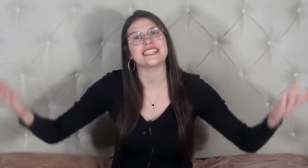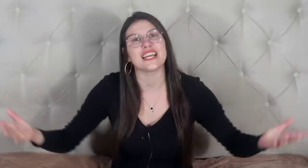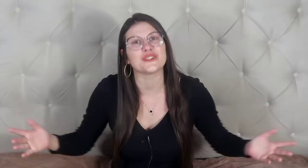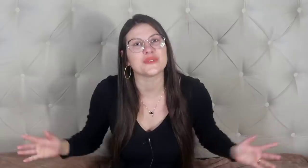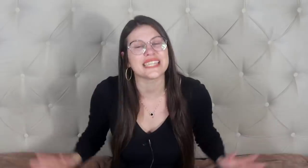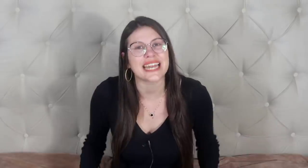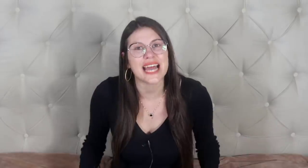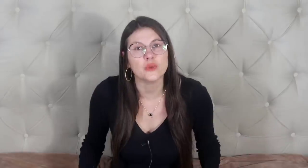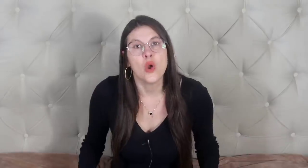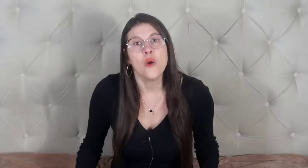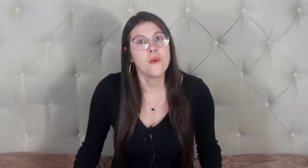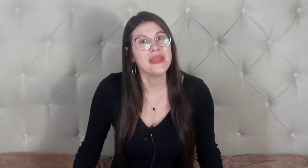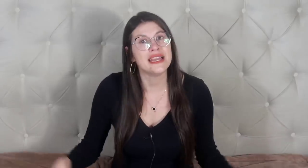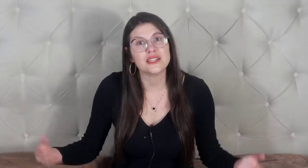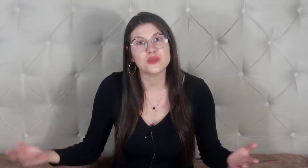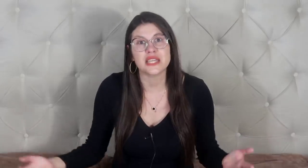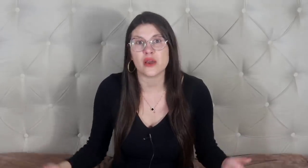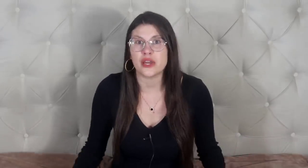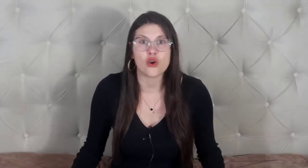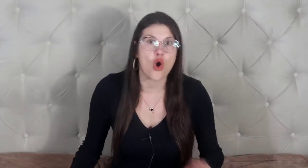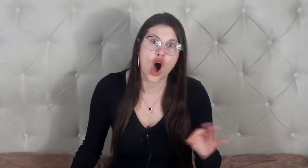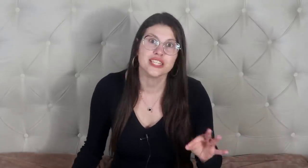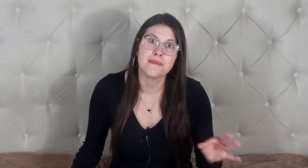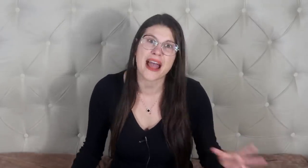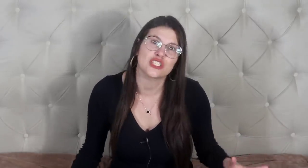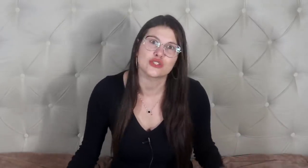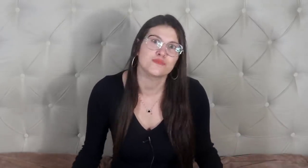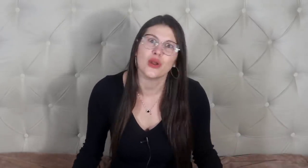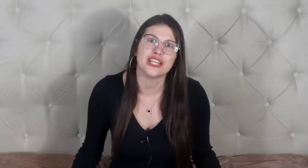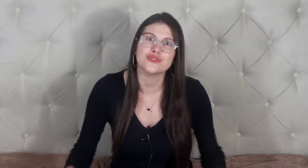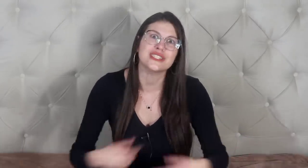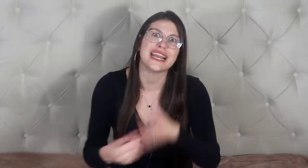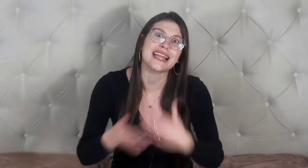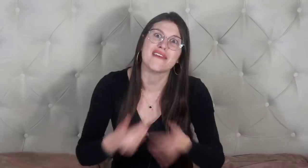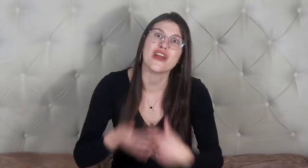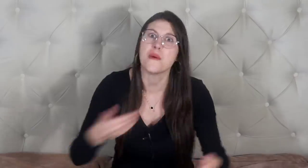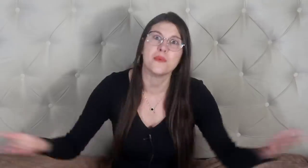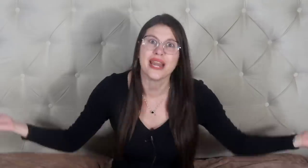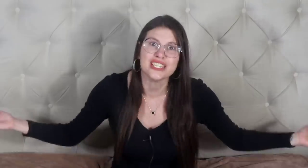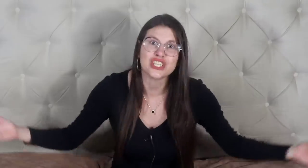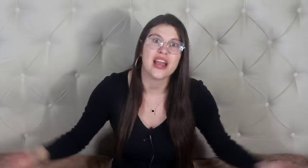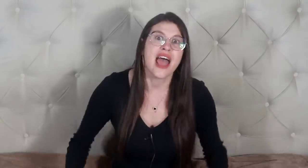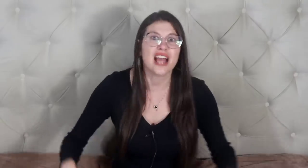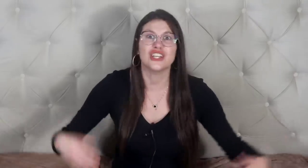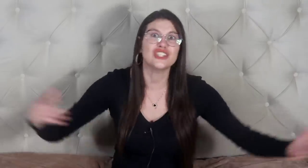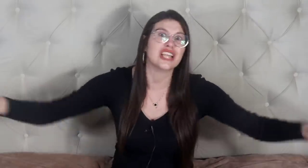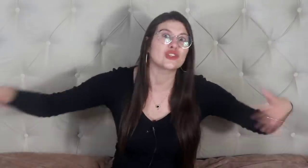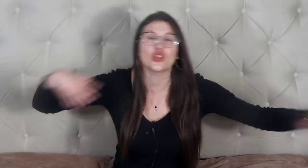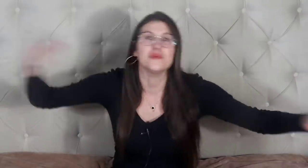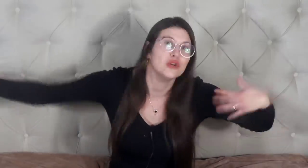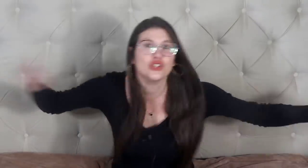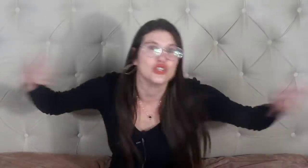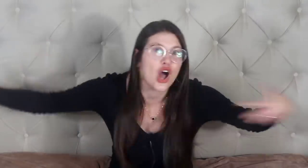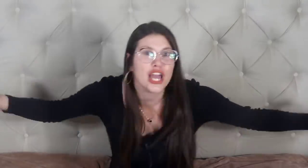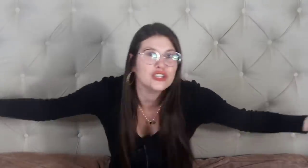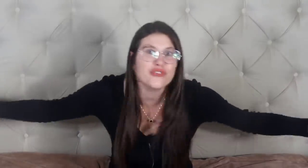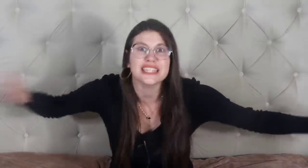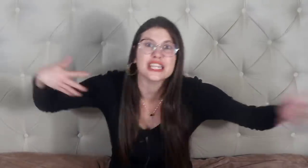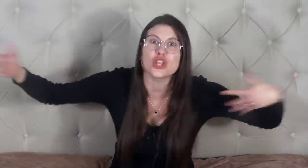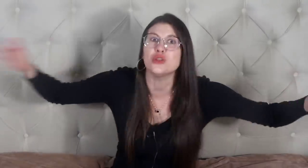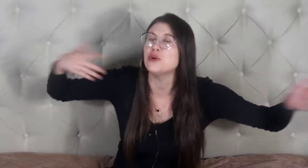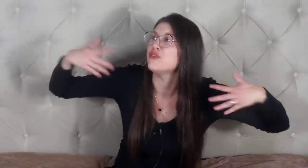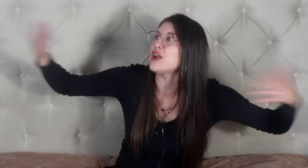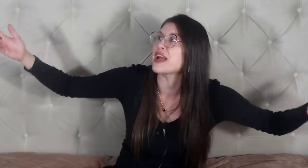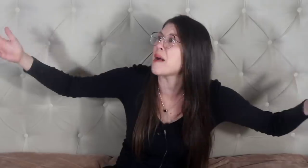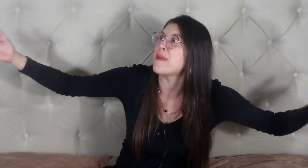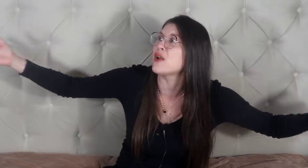pro presidente do Senado, um ministro se reunir com 11 partidos políticos tem nada a ver com política. A gente tá todo mundo doido, velho.